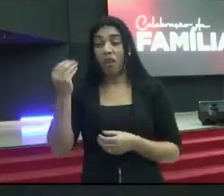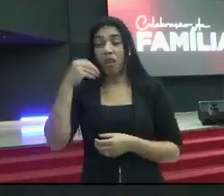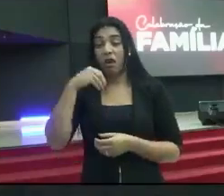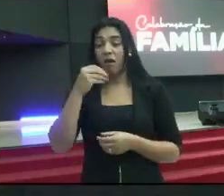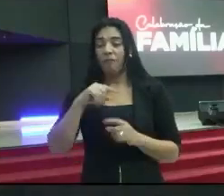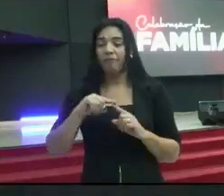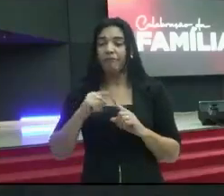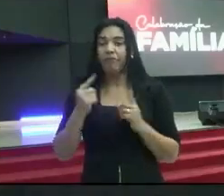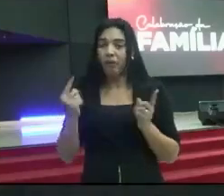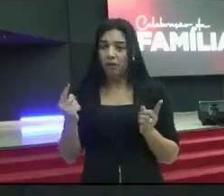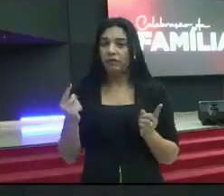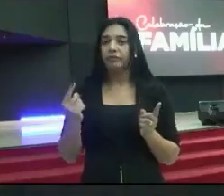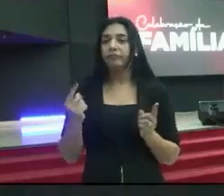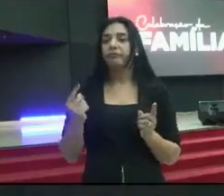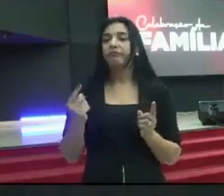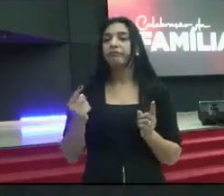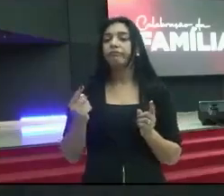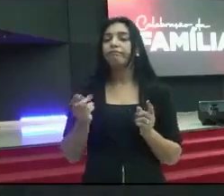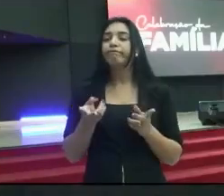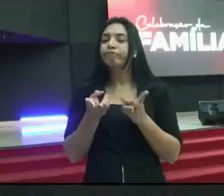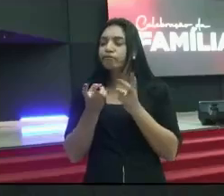Mas escute,